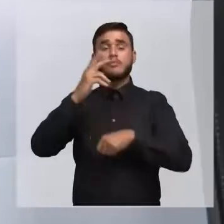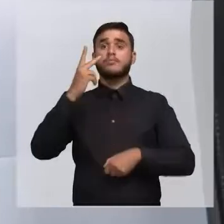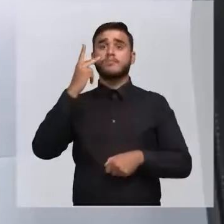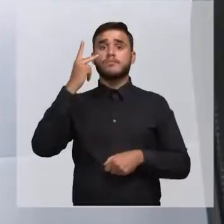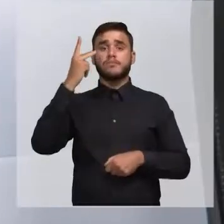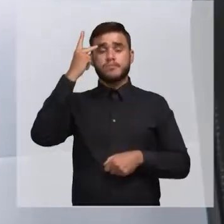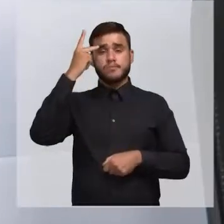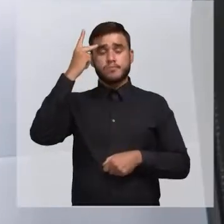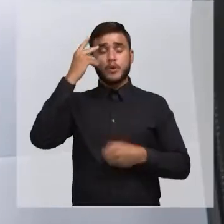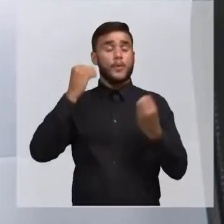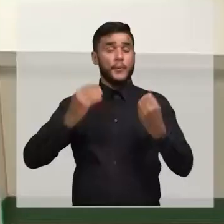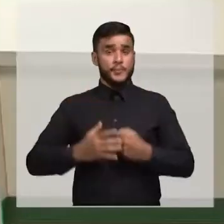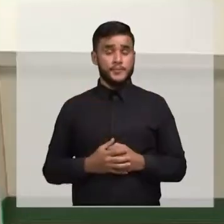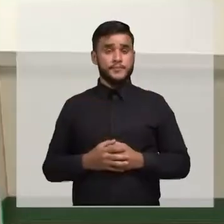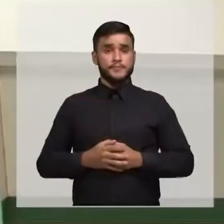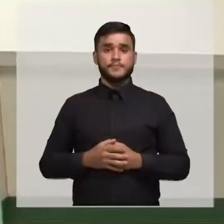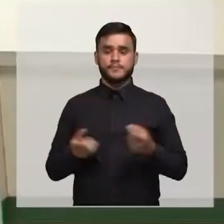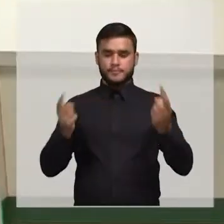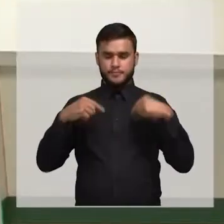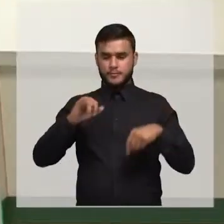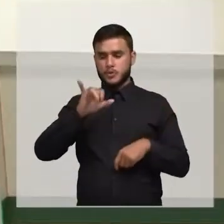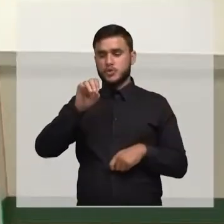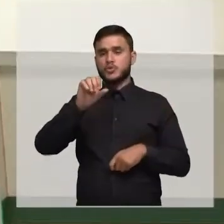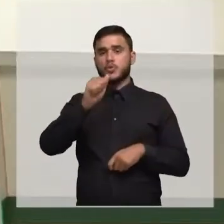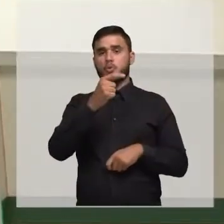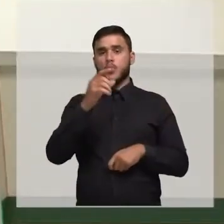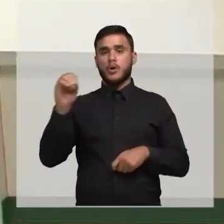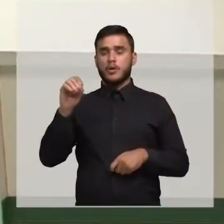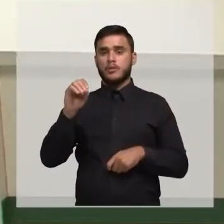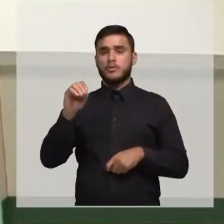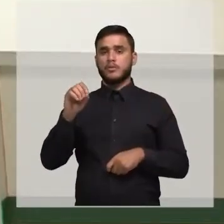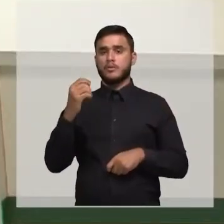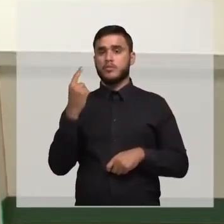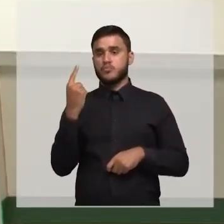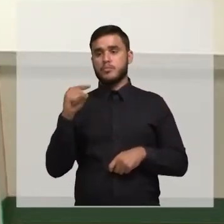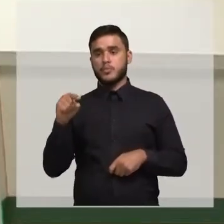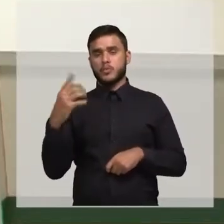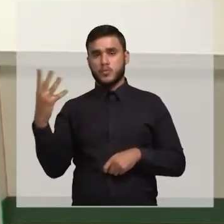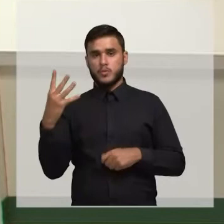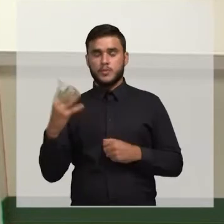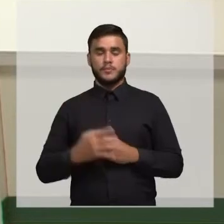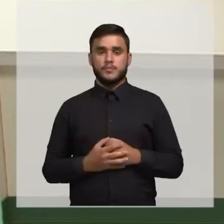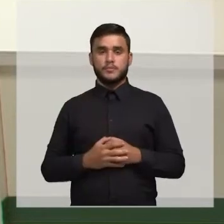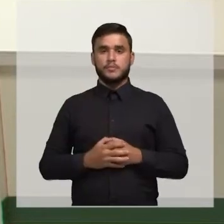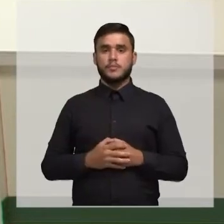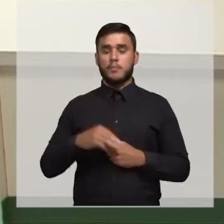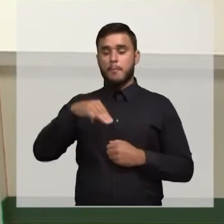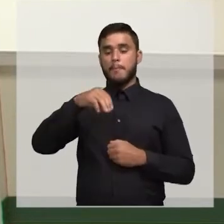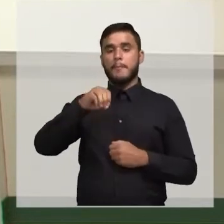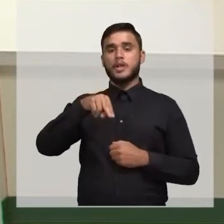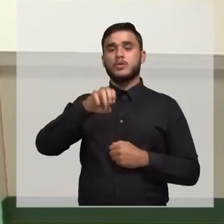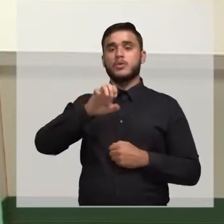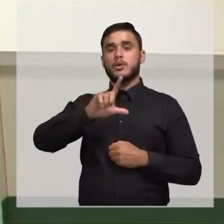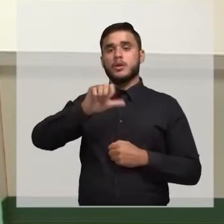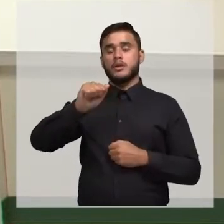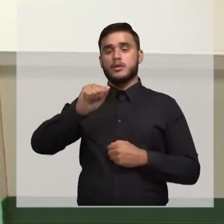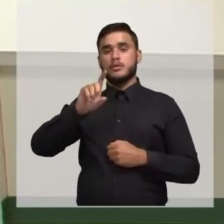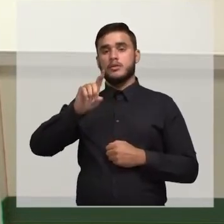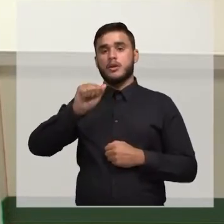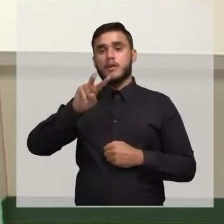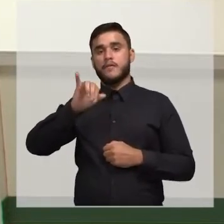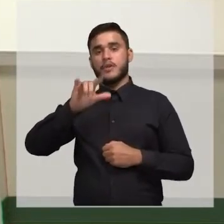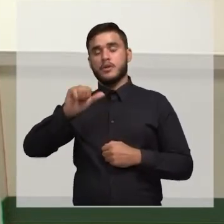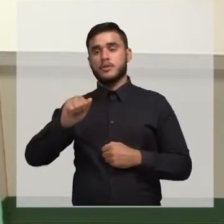Federico. Aí você tem o João Amoedo 1,4%, acho que não é mais candidato, é Luiz? Não, A provavelmente. Manuela Dávila provavelmente também não será mais